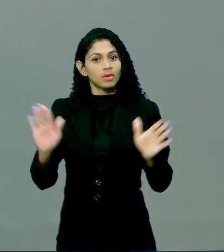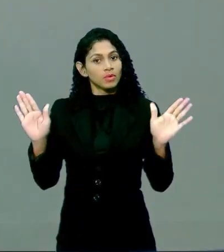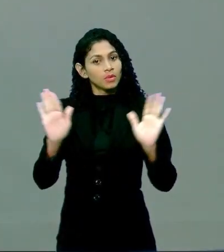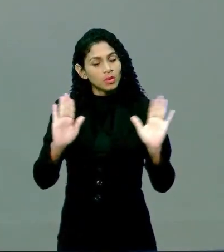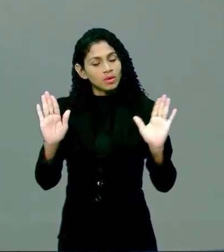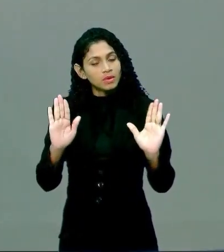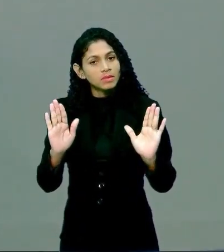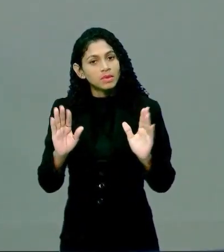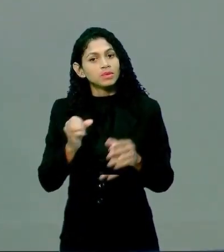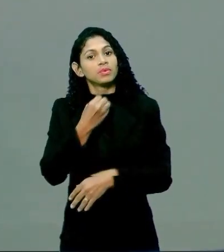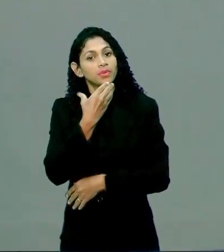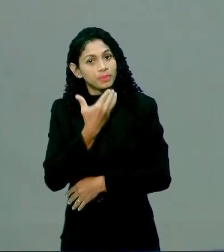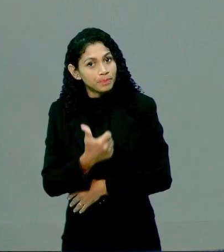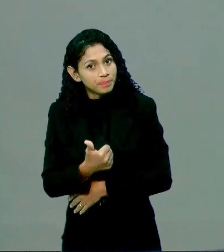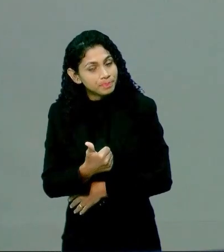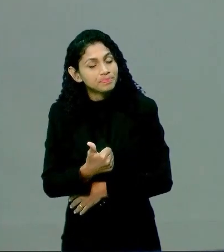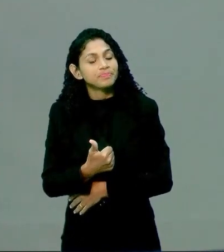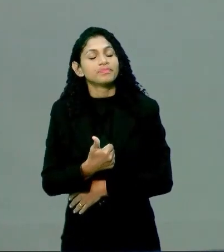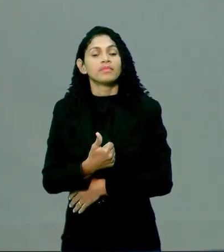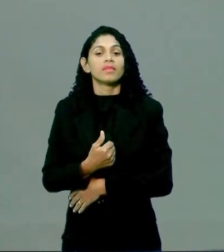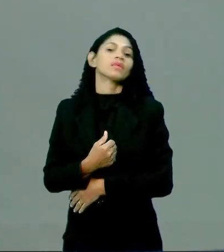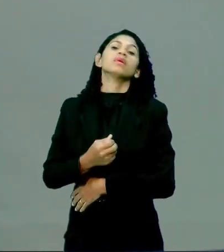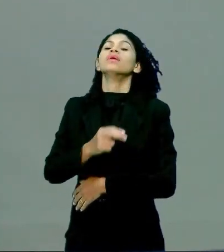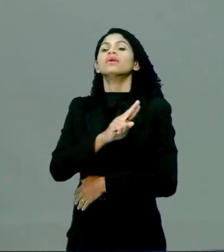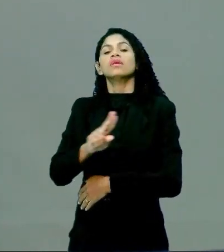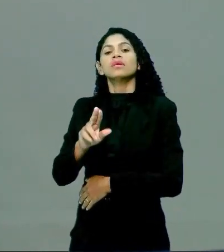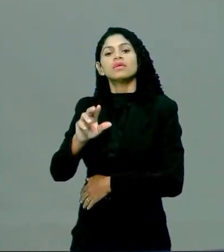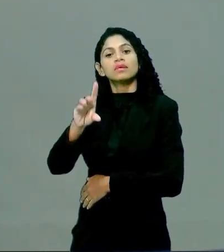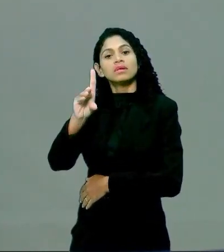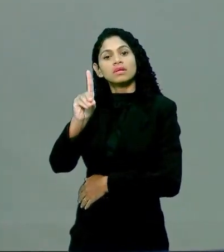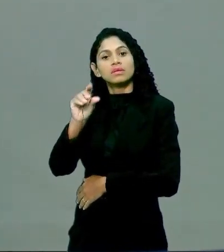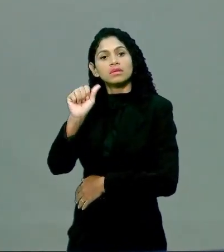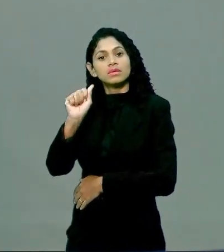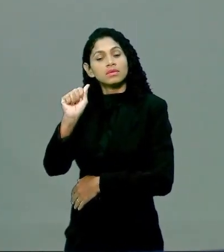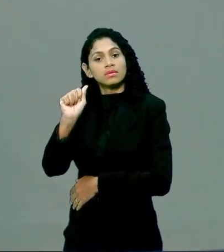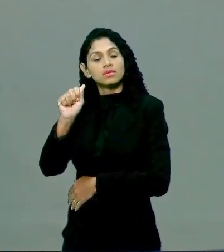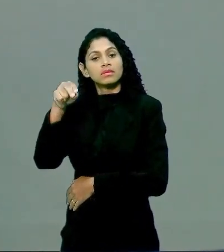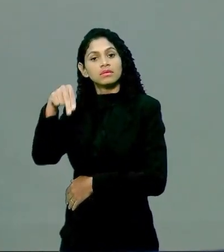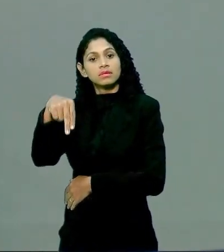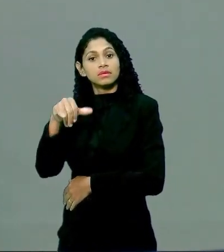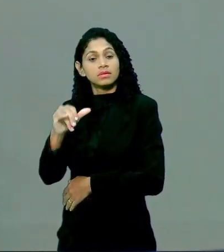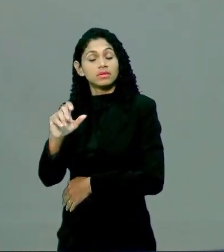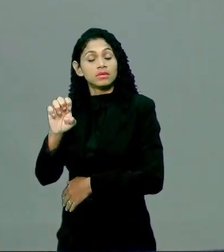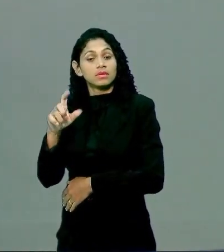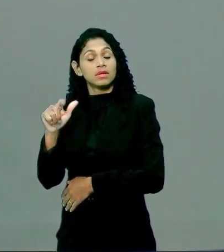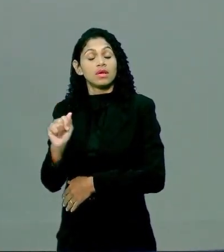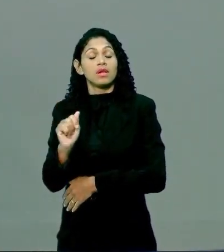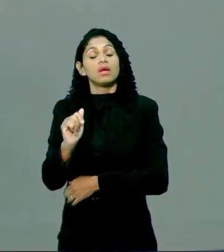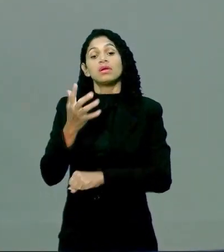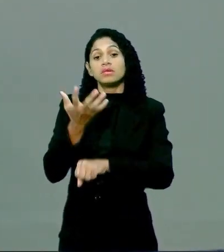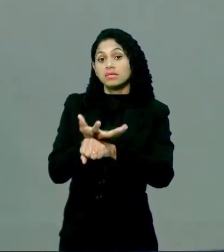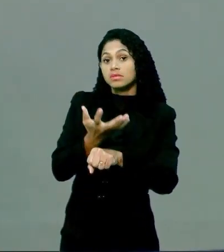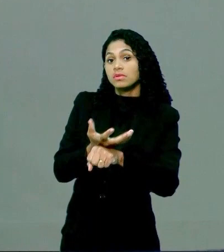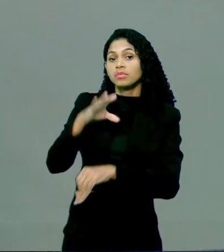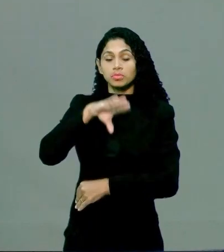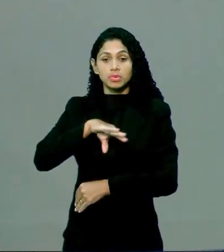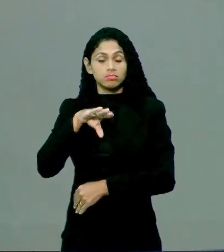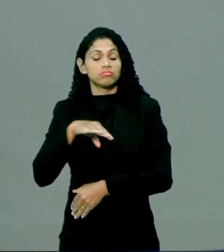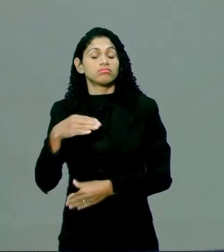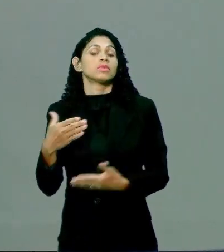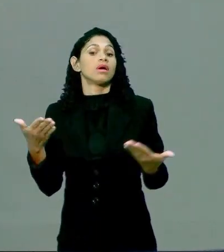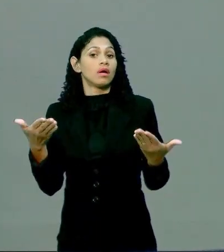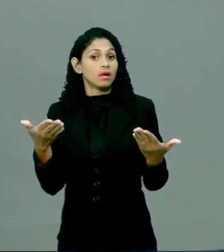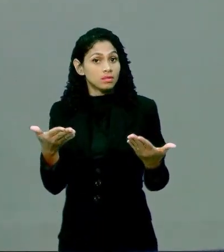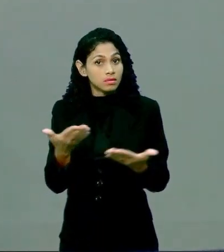Olá, pessoal, tudo bem? Meu nome é Daniela Ximenes, professora de língua portuguesa. Na aula de hoje falaremos sobre